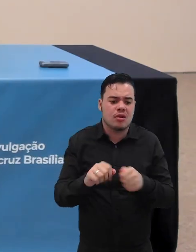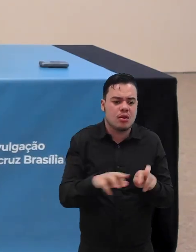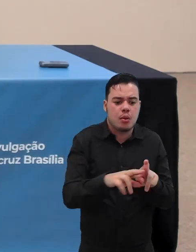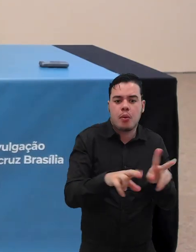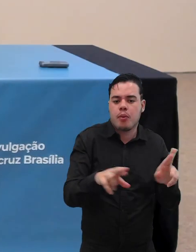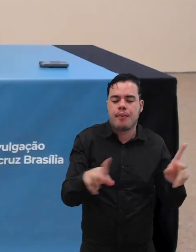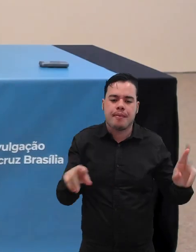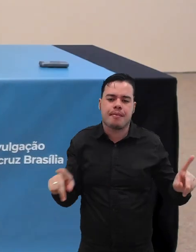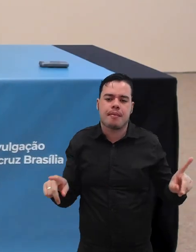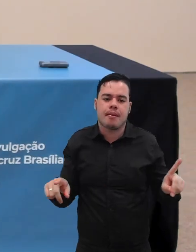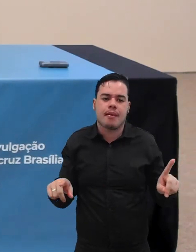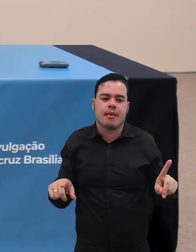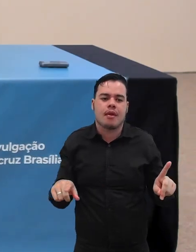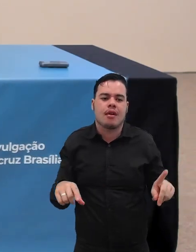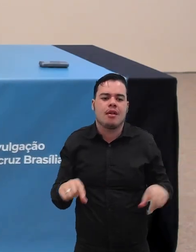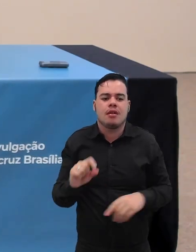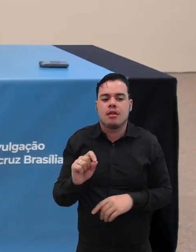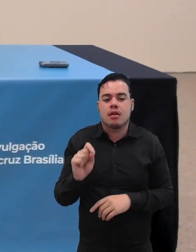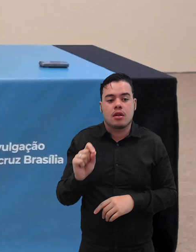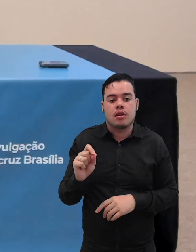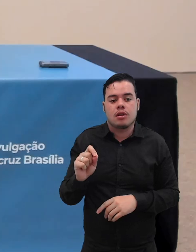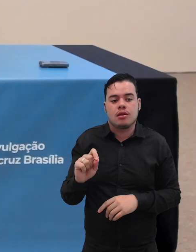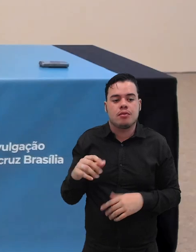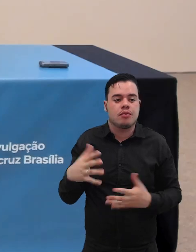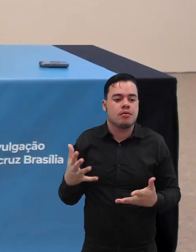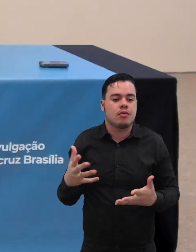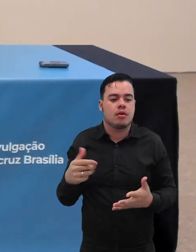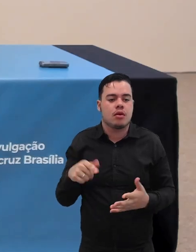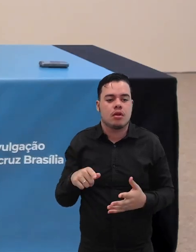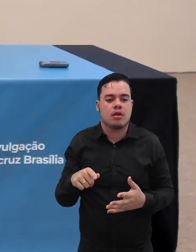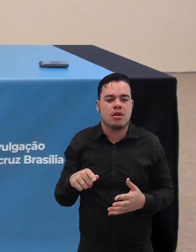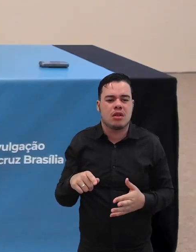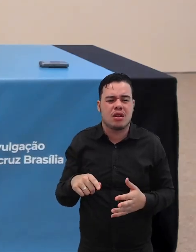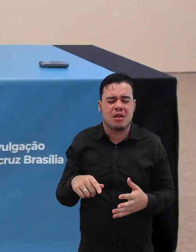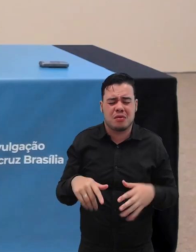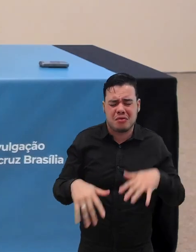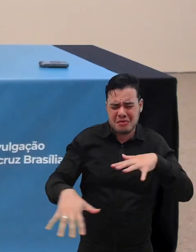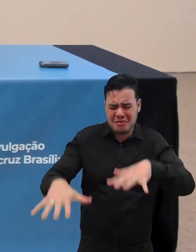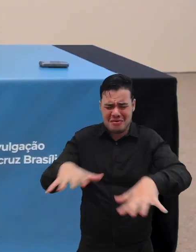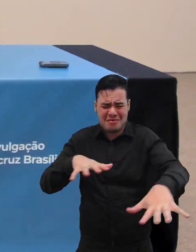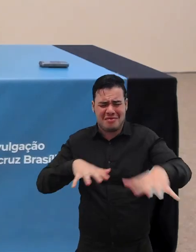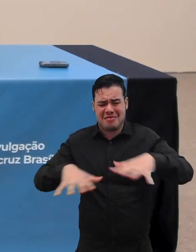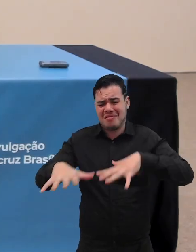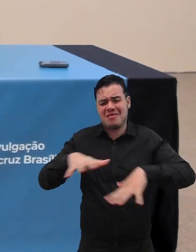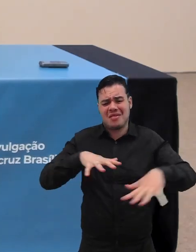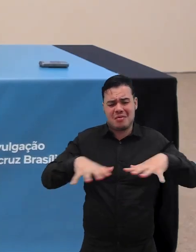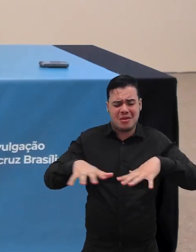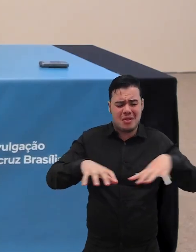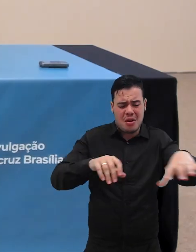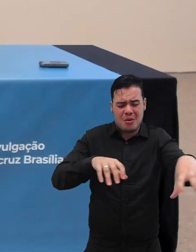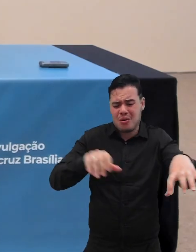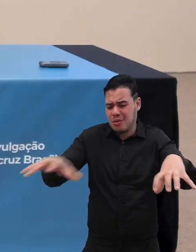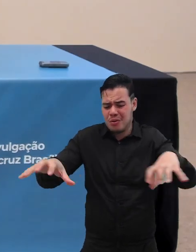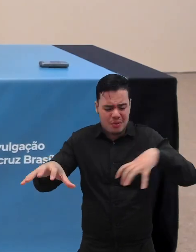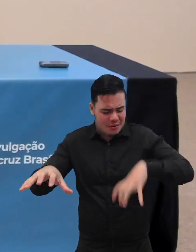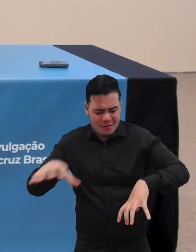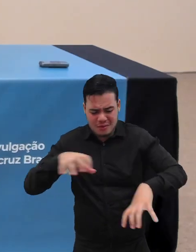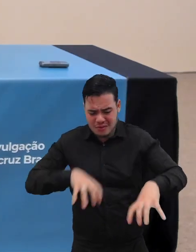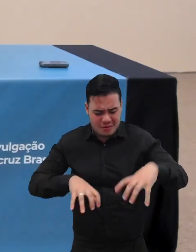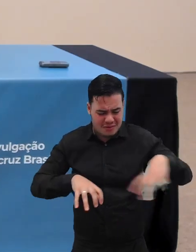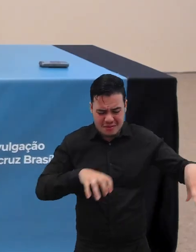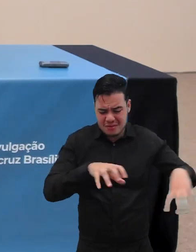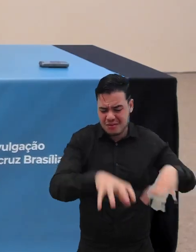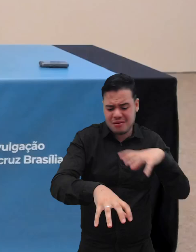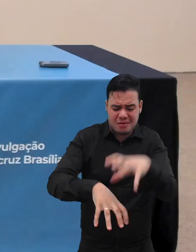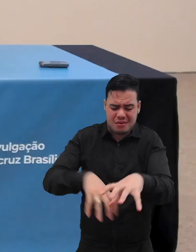campo que, de uma certa maneira, está dispersa no território. Então, uma das coisas que a gente